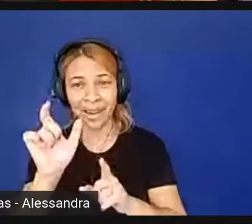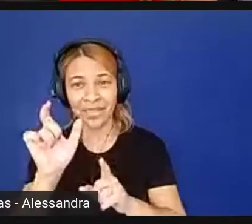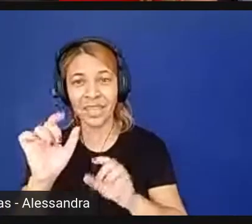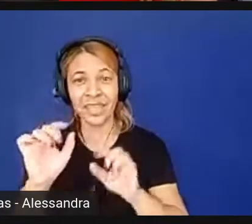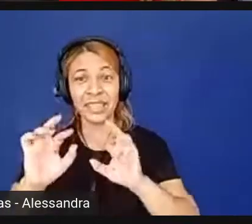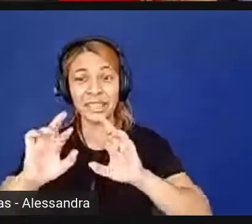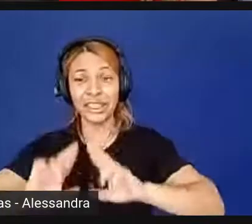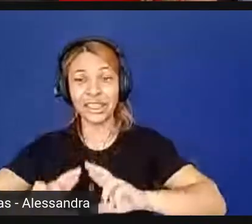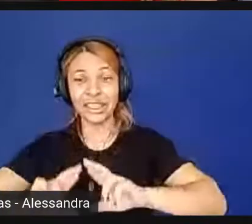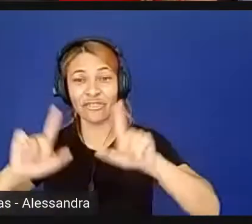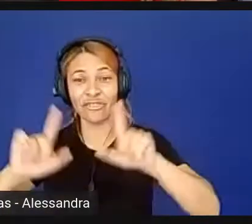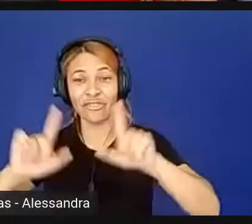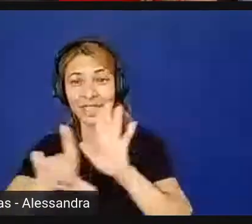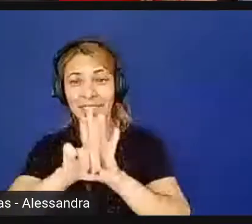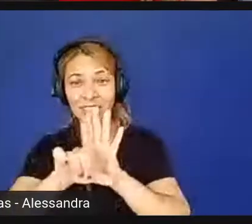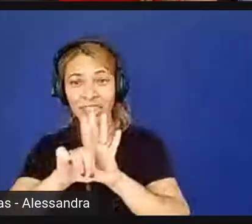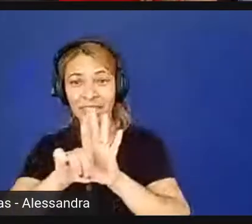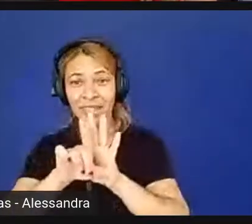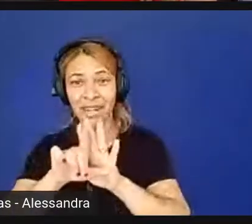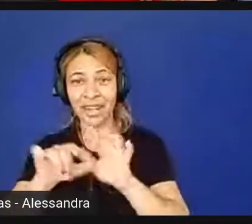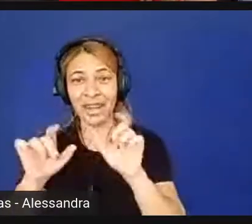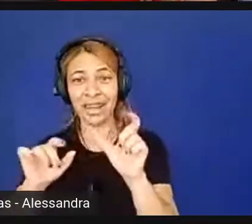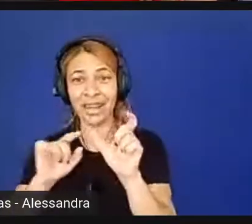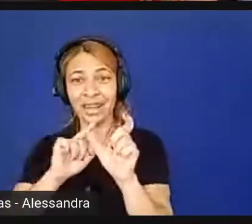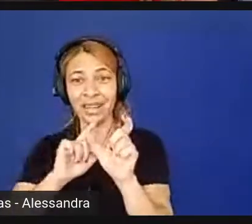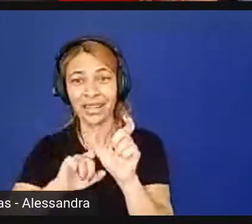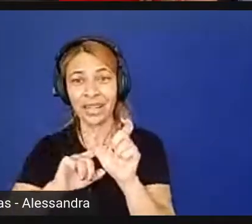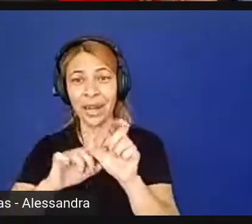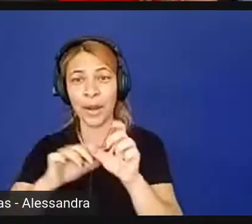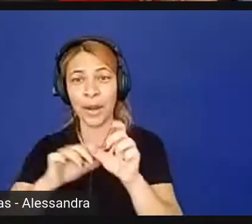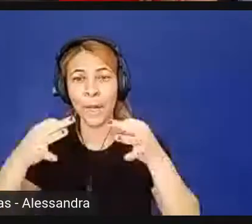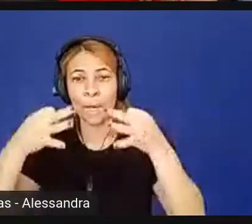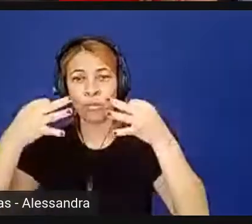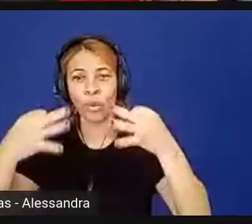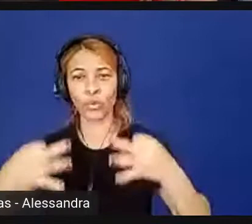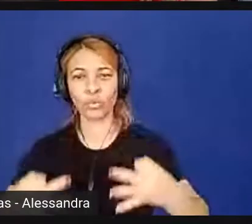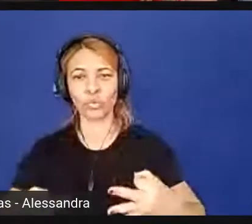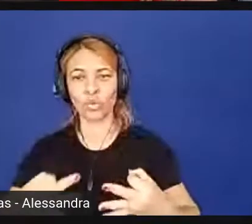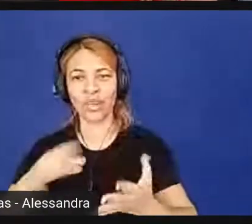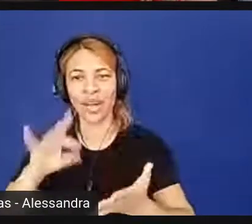mera legalidade, é essa palavra, postura ativa.